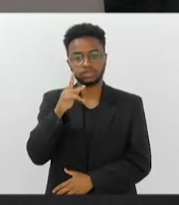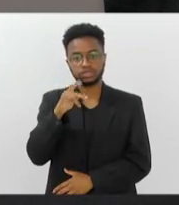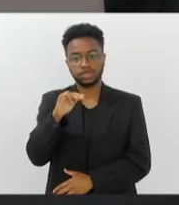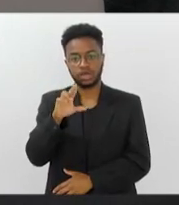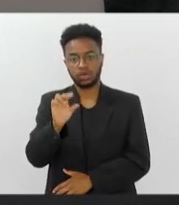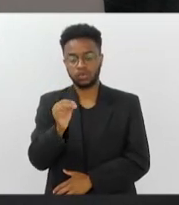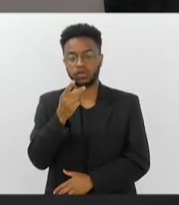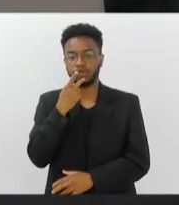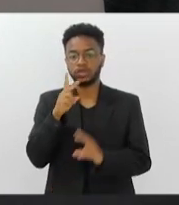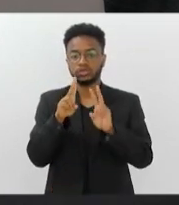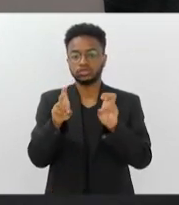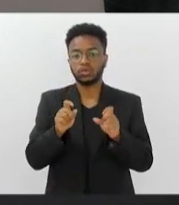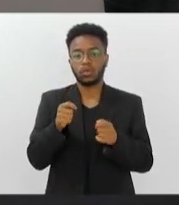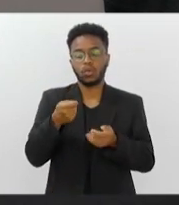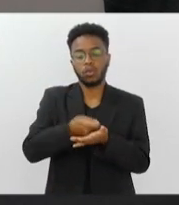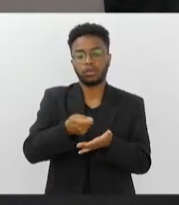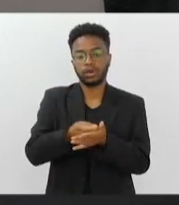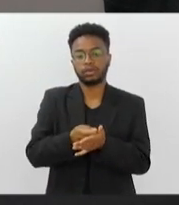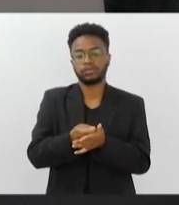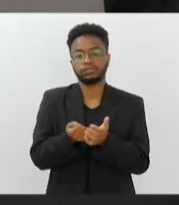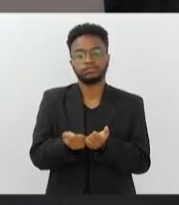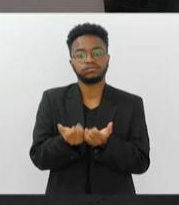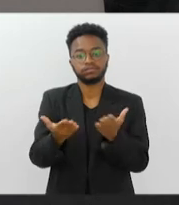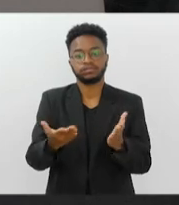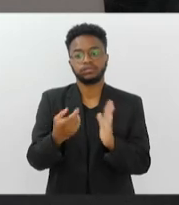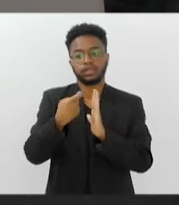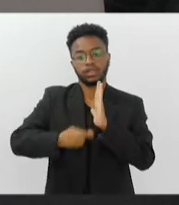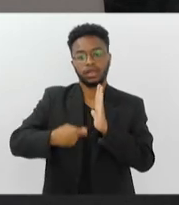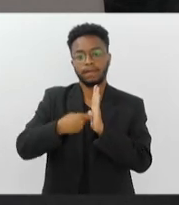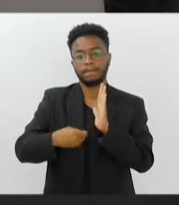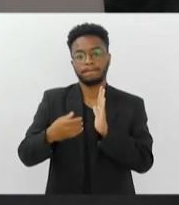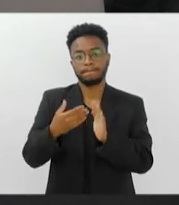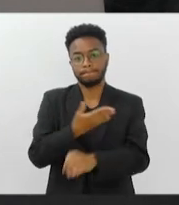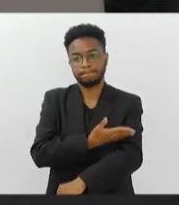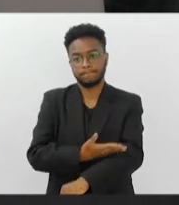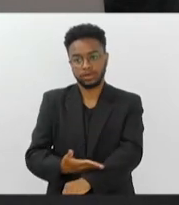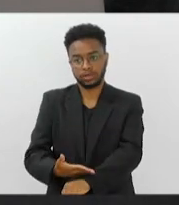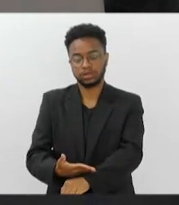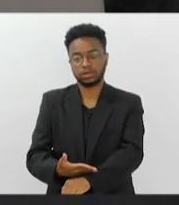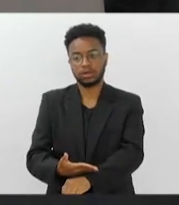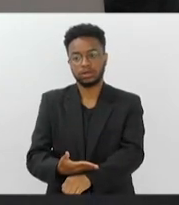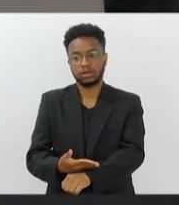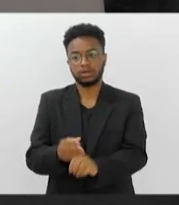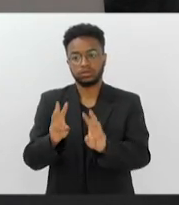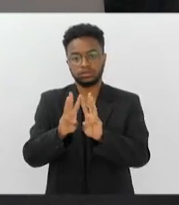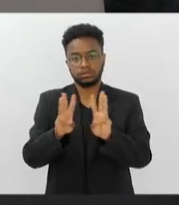obrigatoriedade da divulgação da tarifa branca nas faturas mensais e sítios eletrônicos das